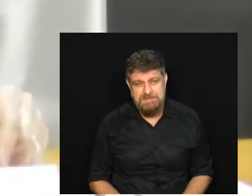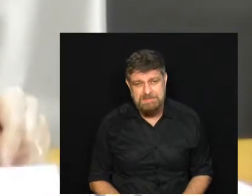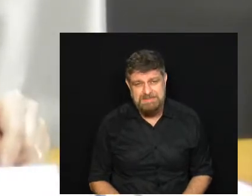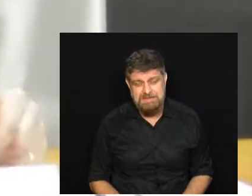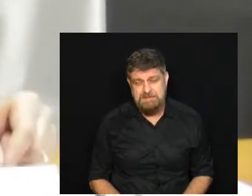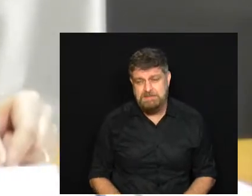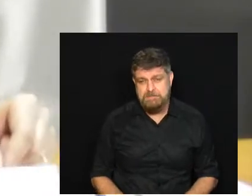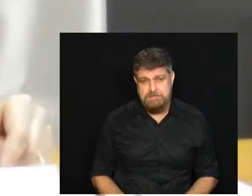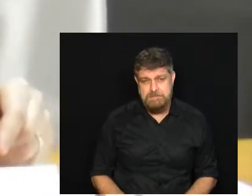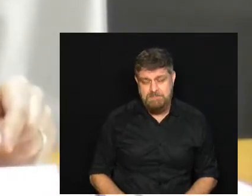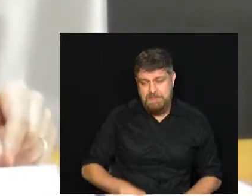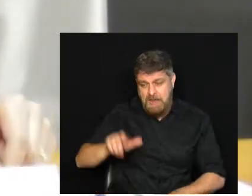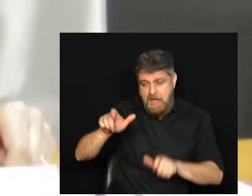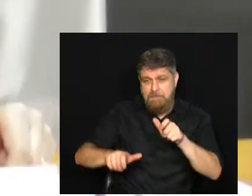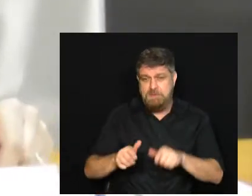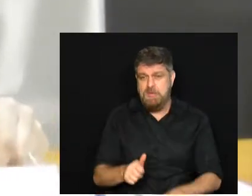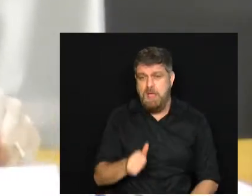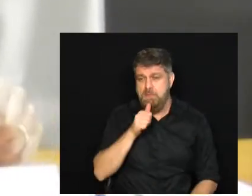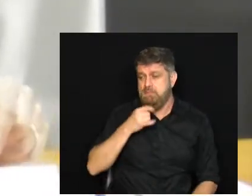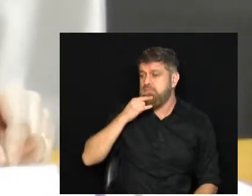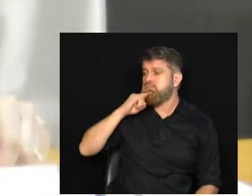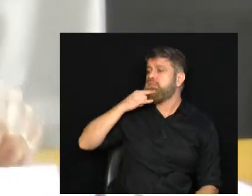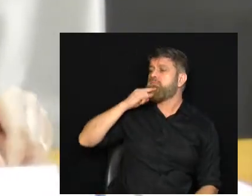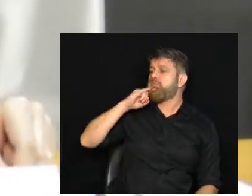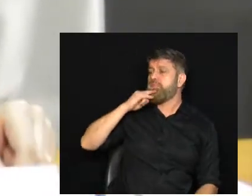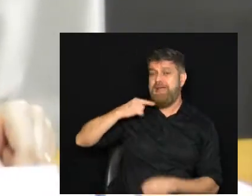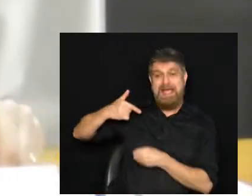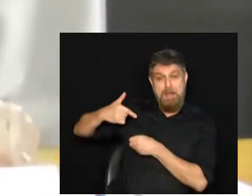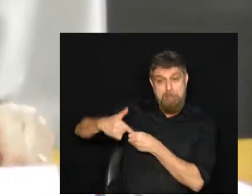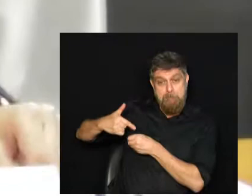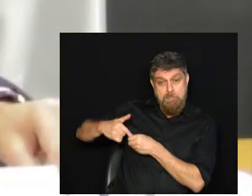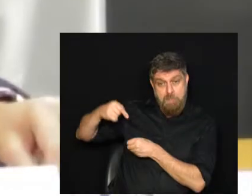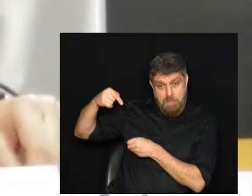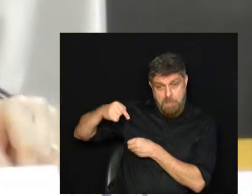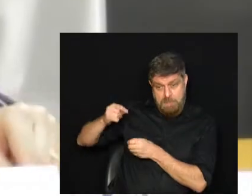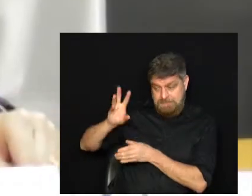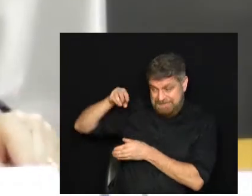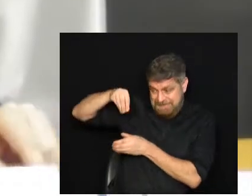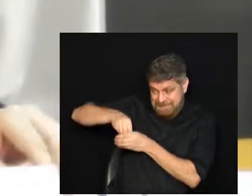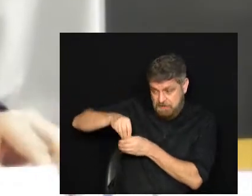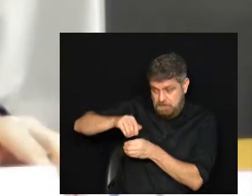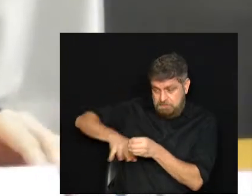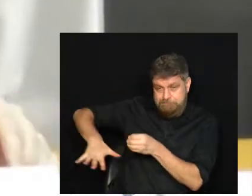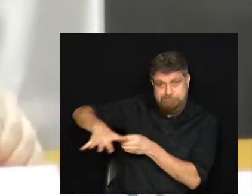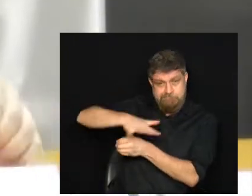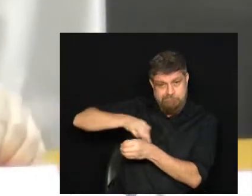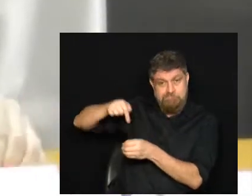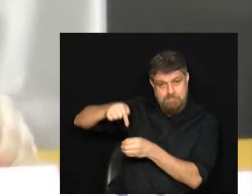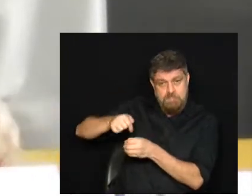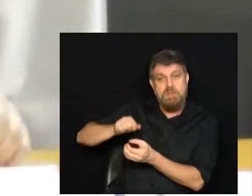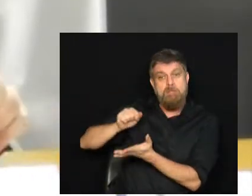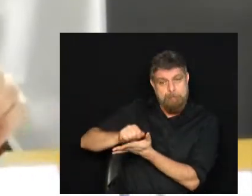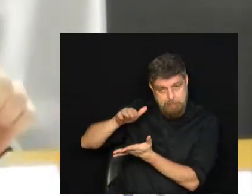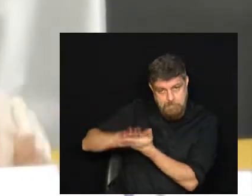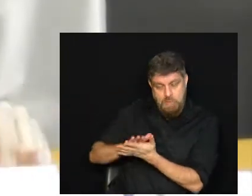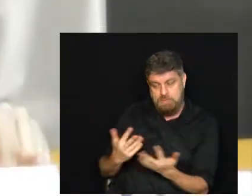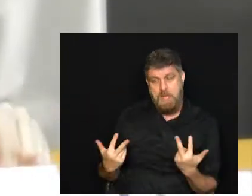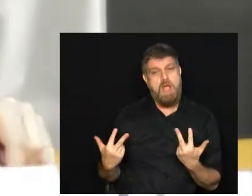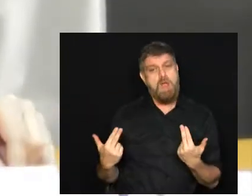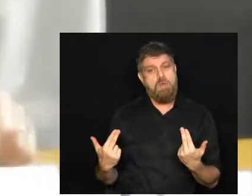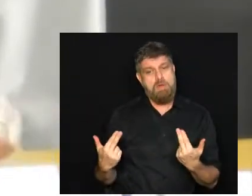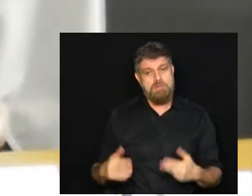Aqueles que consumirem bebidas alcoólicas nos postos de combustíveis, nas dependências dos postos, também pagarão a mesma